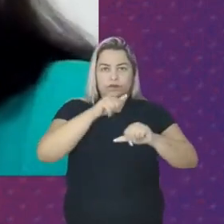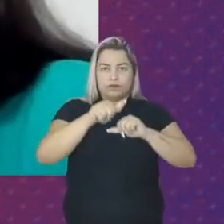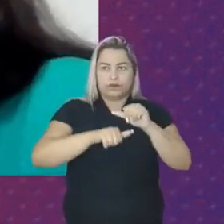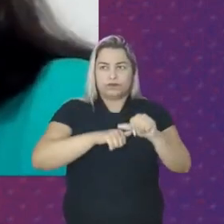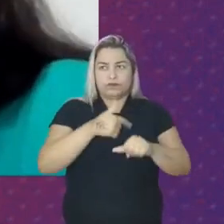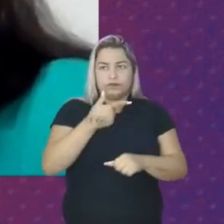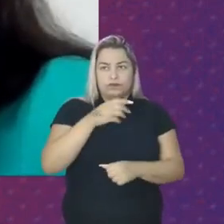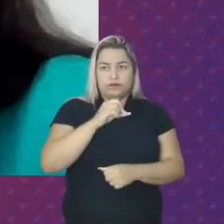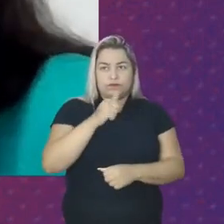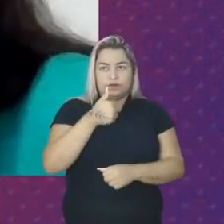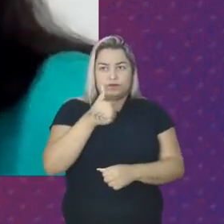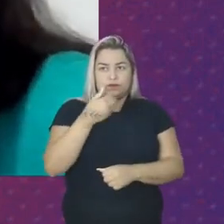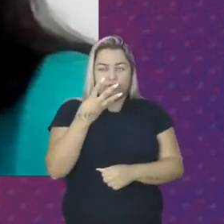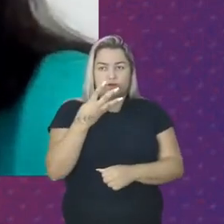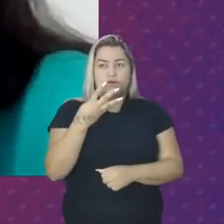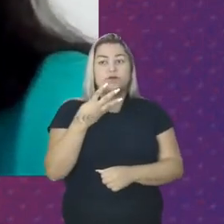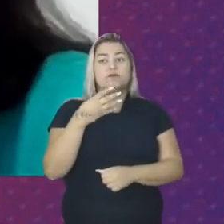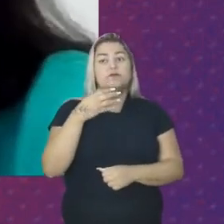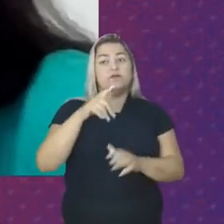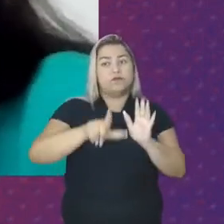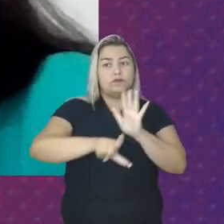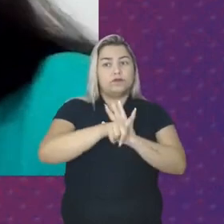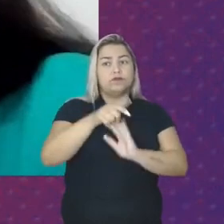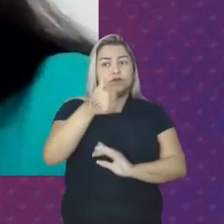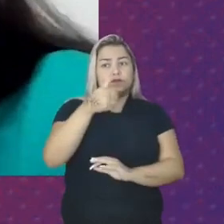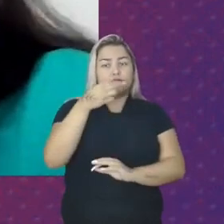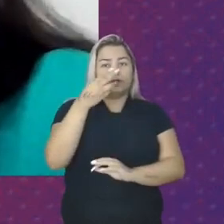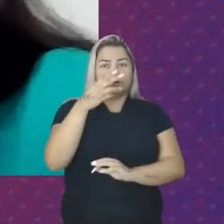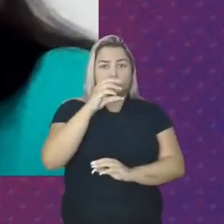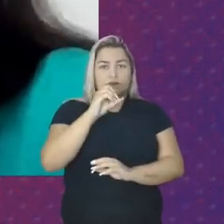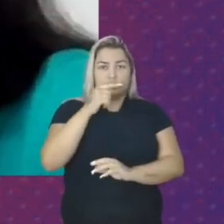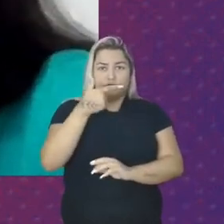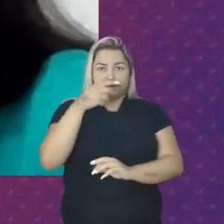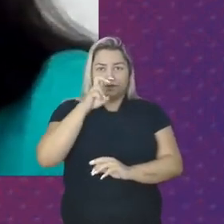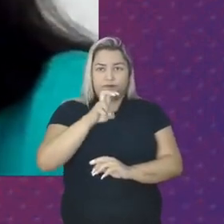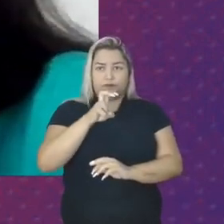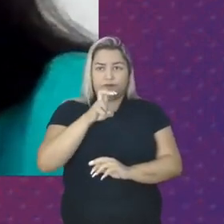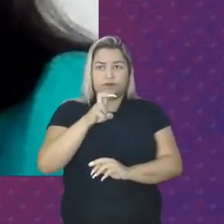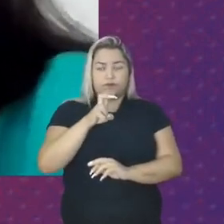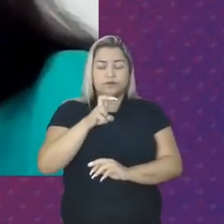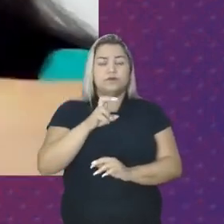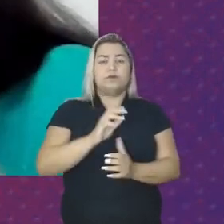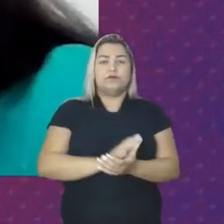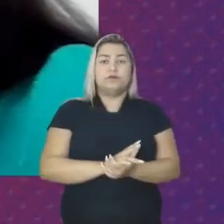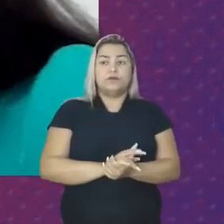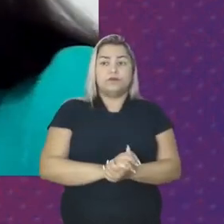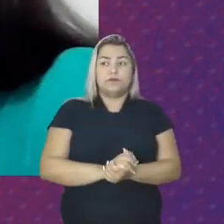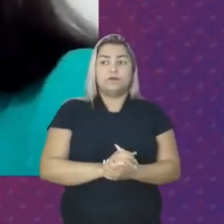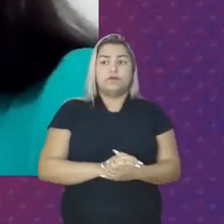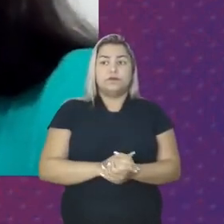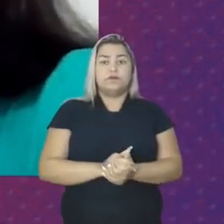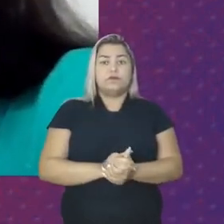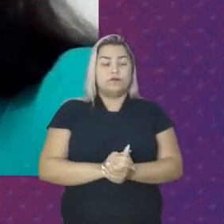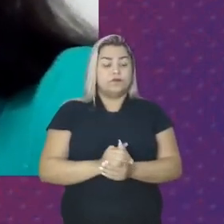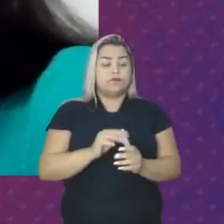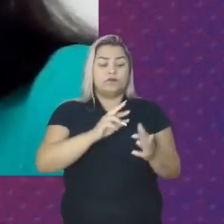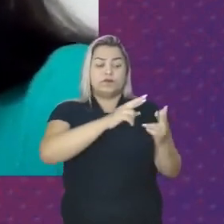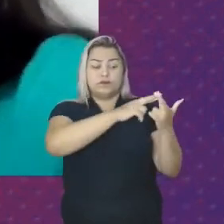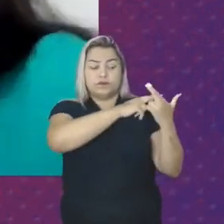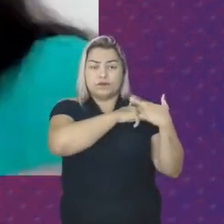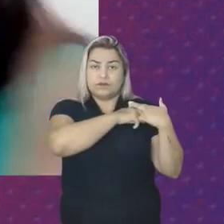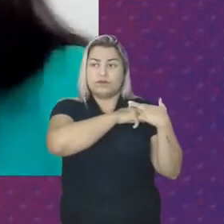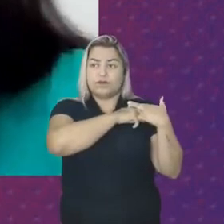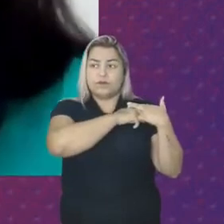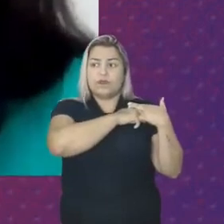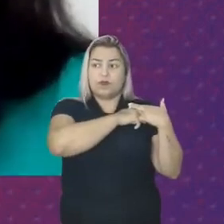2014, né, por essa lei 13.025, de 3 de setembro de 2014, que passa essa responsabilidade